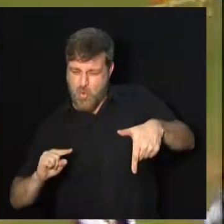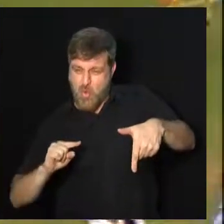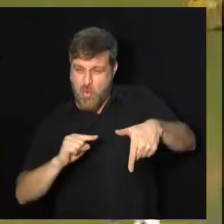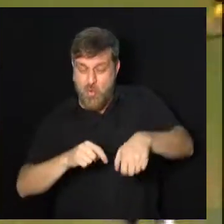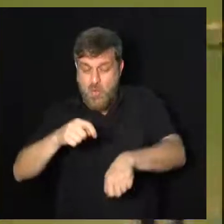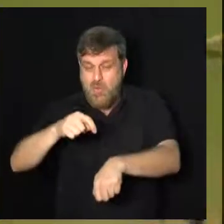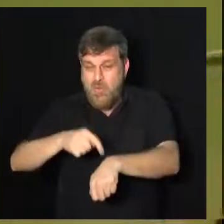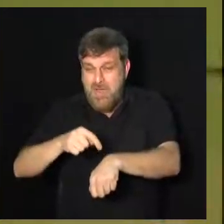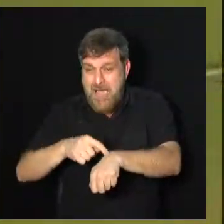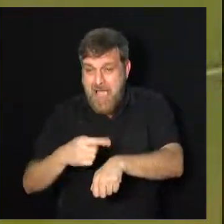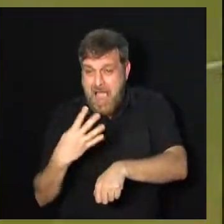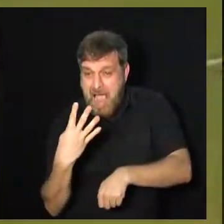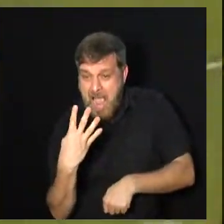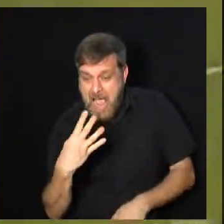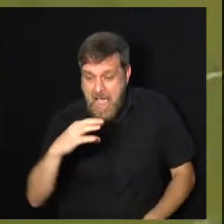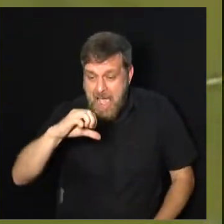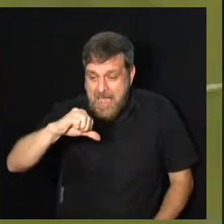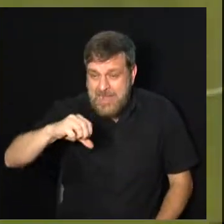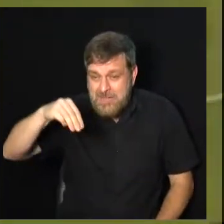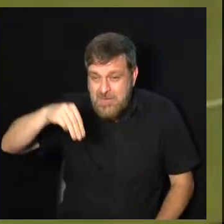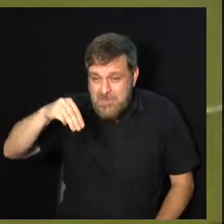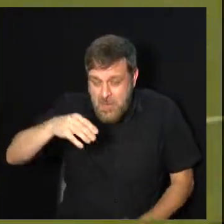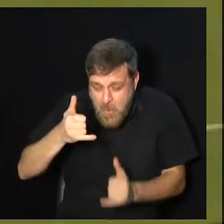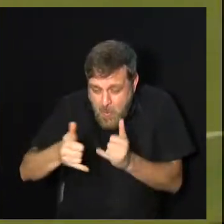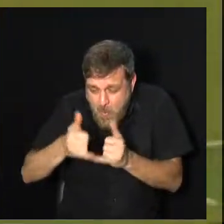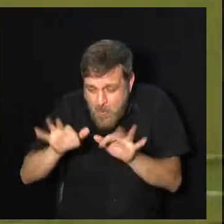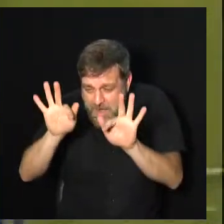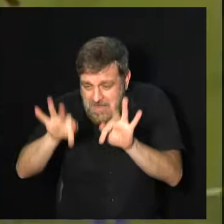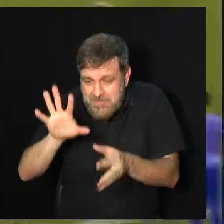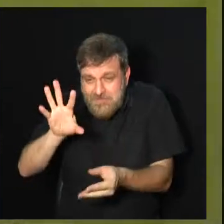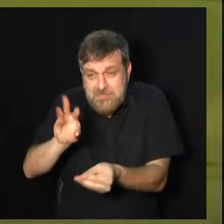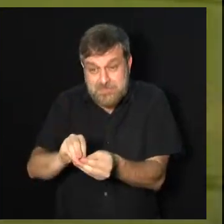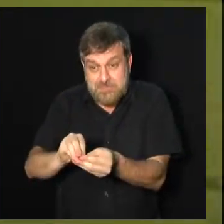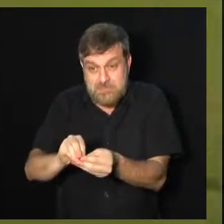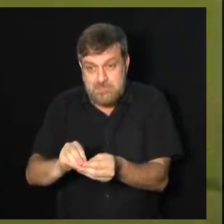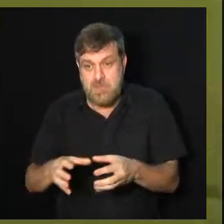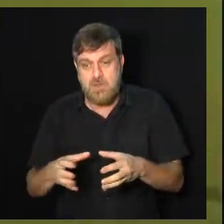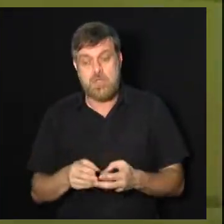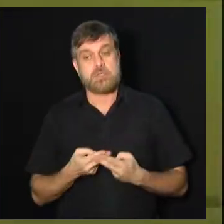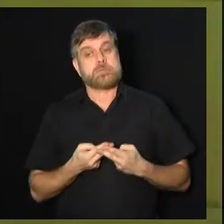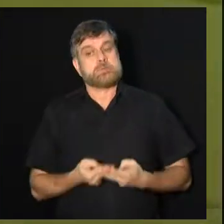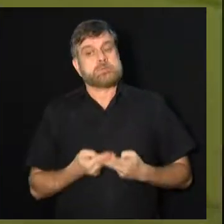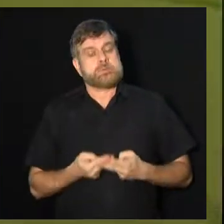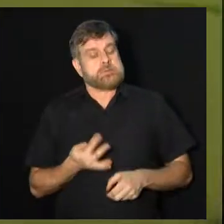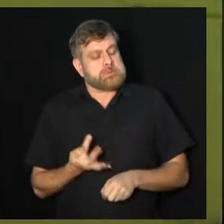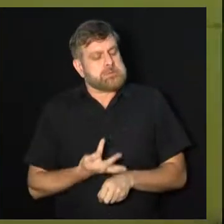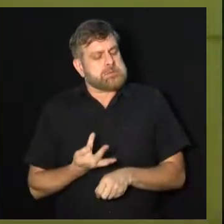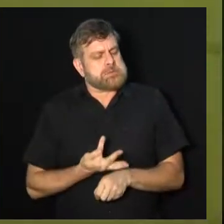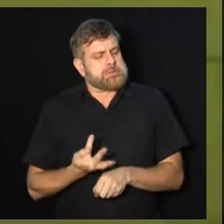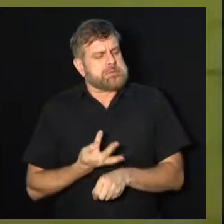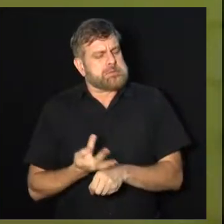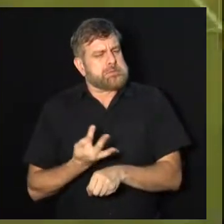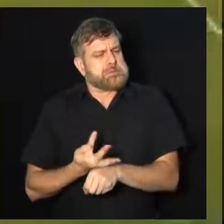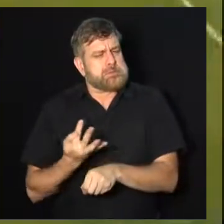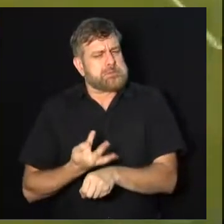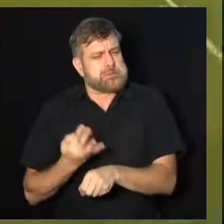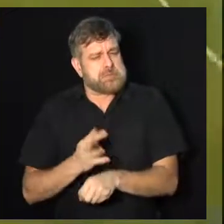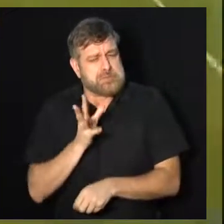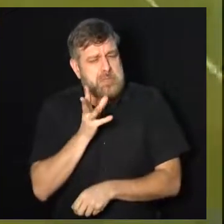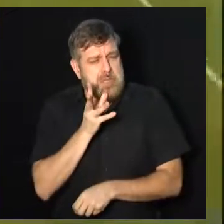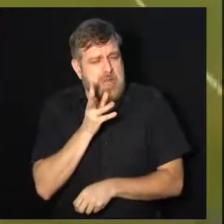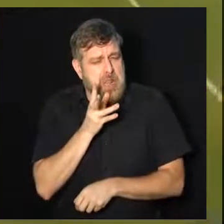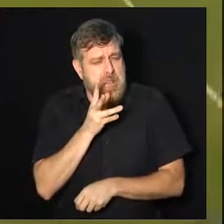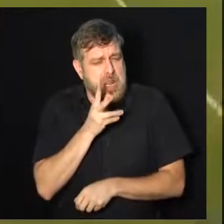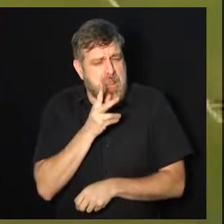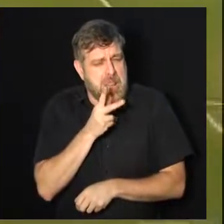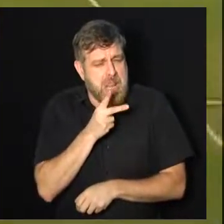aos 49 minutos da etapa final. A equipe teve paciência, rodou a bola de um lado para o outro,